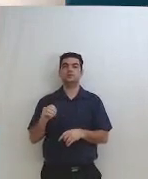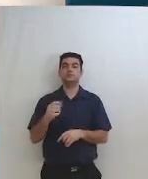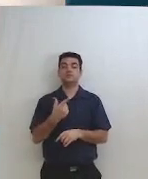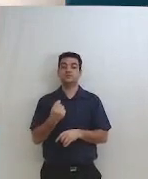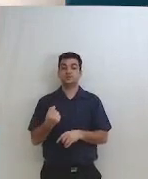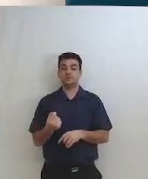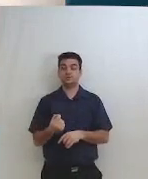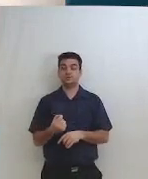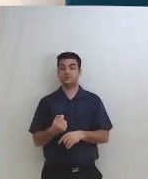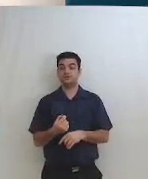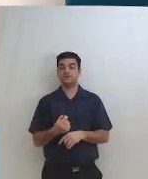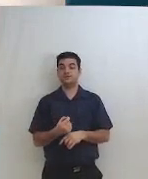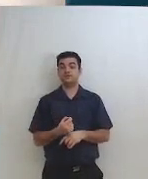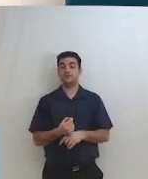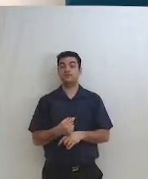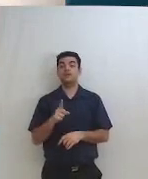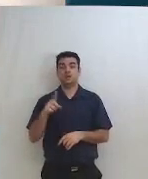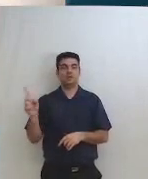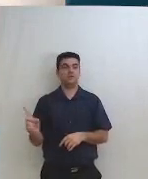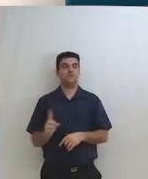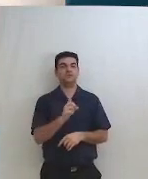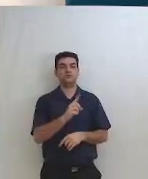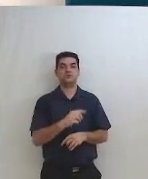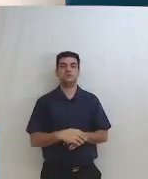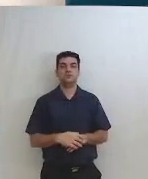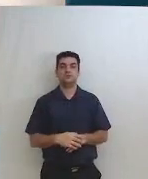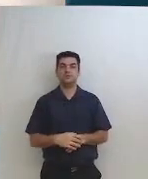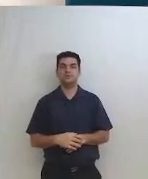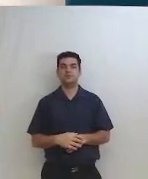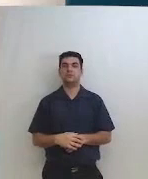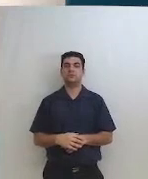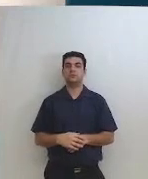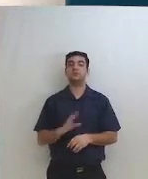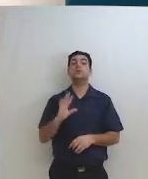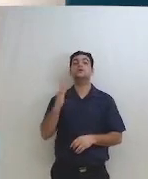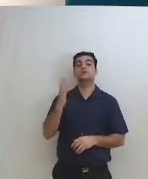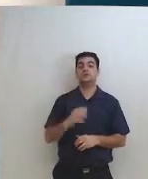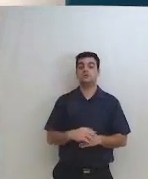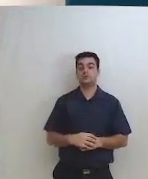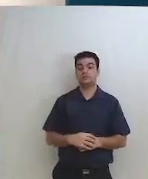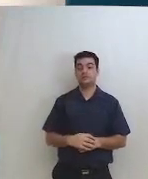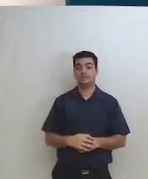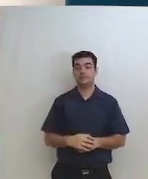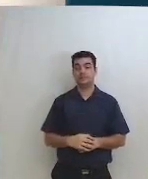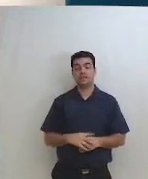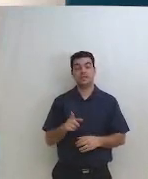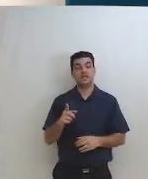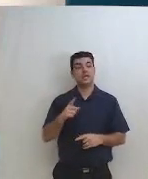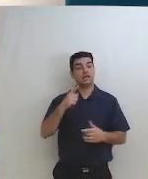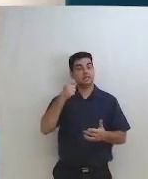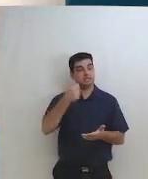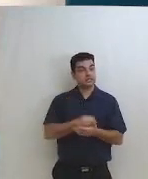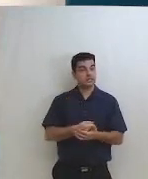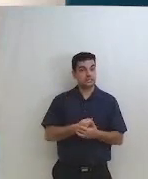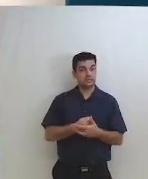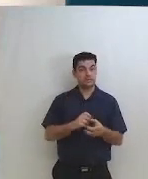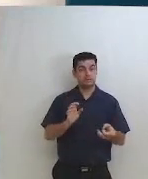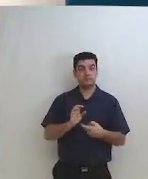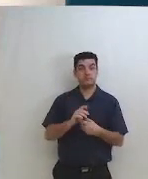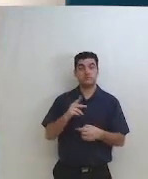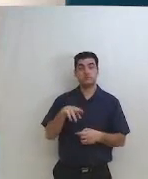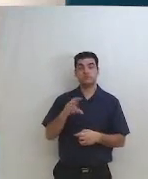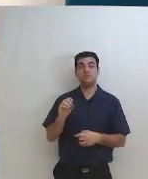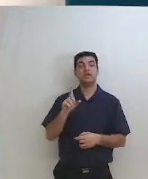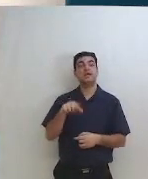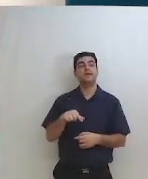apresentou espontaneamente também. O que eu chamo a atenção é que a sentença de pronúncia ela é de 18